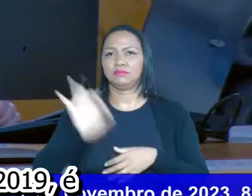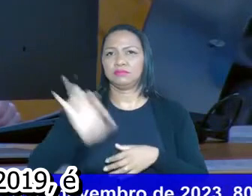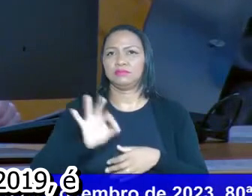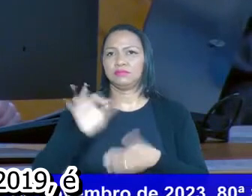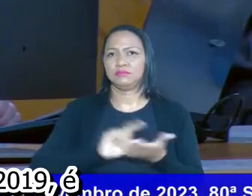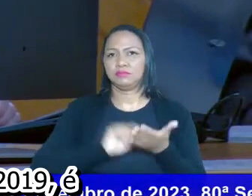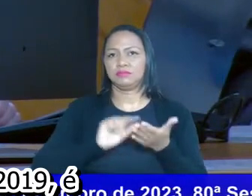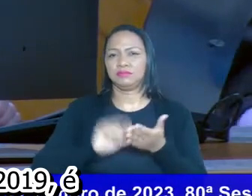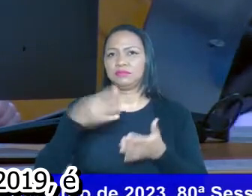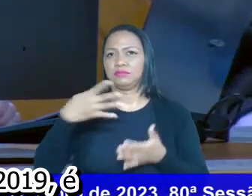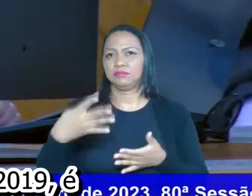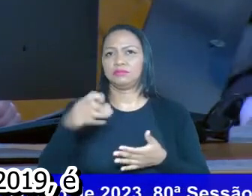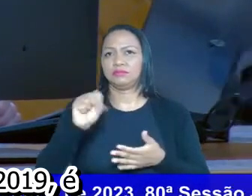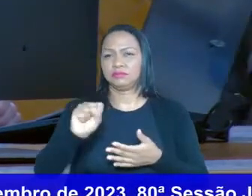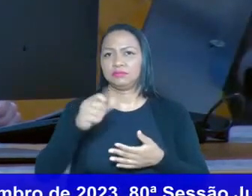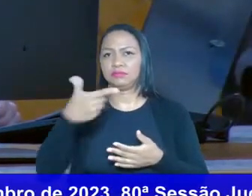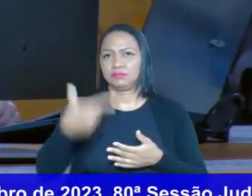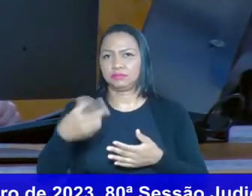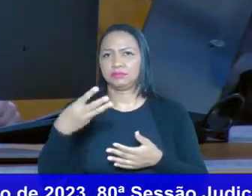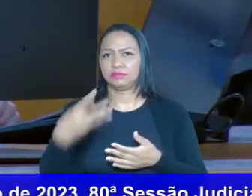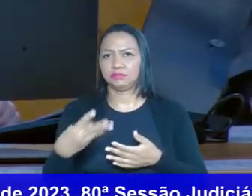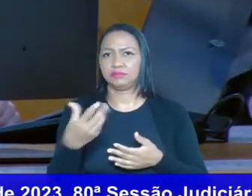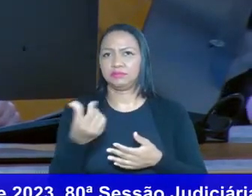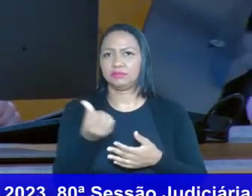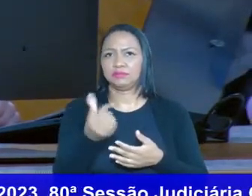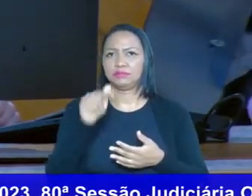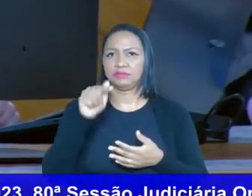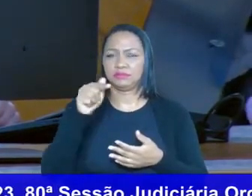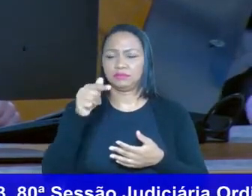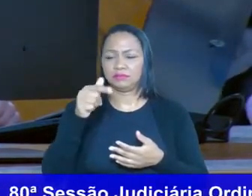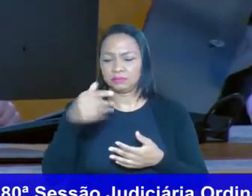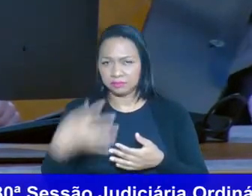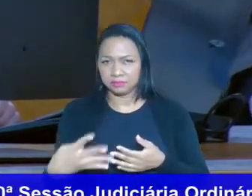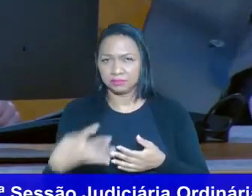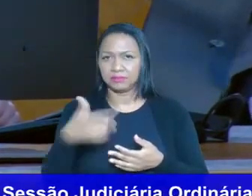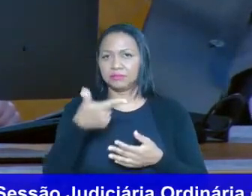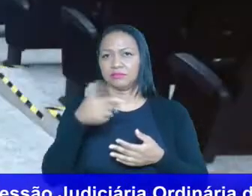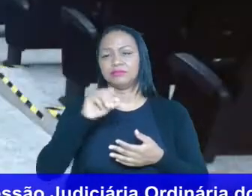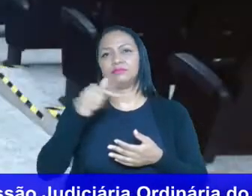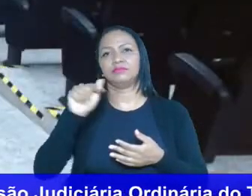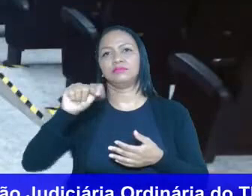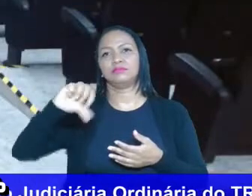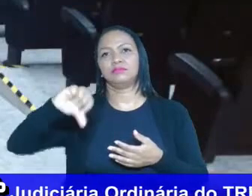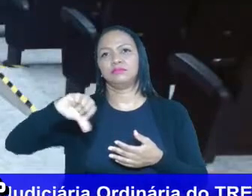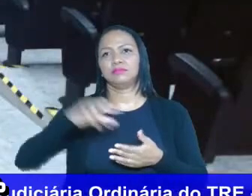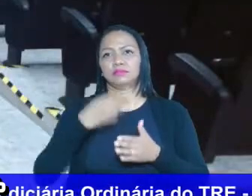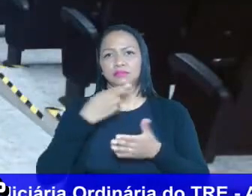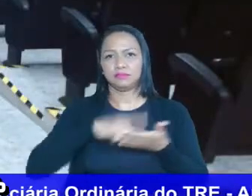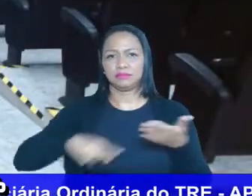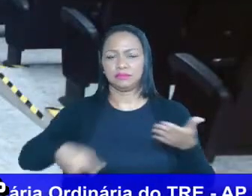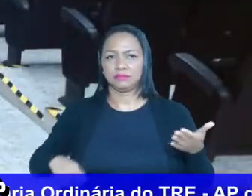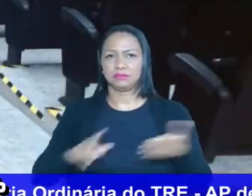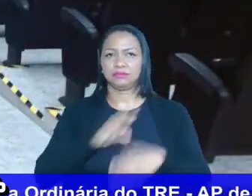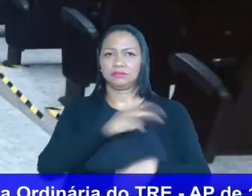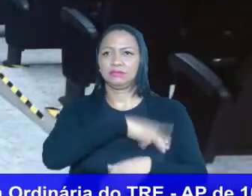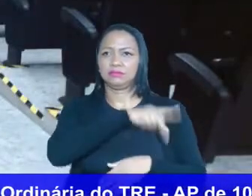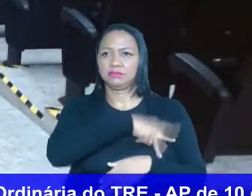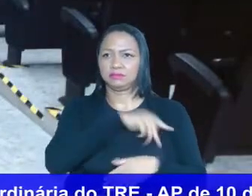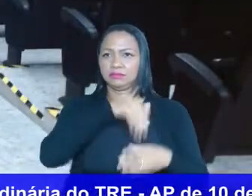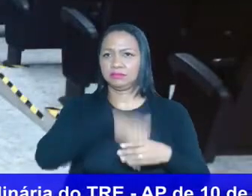termos do artigo 48 da Resolução 23.604 de 2019. É o relatório. Relatório do Ministério Público Eleitoral, doutor